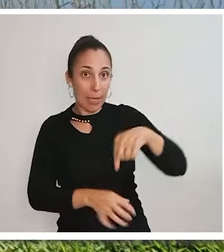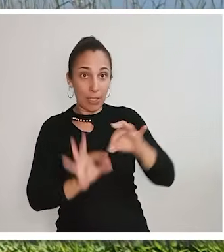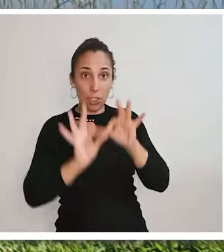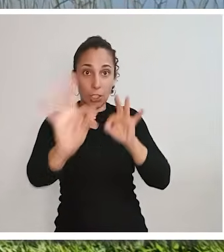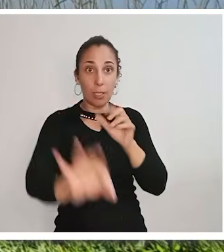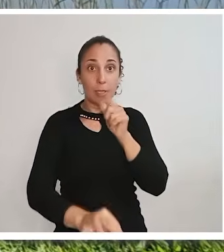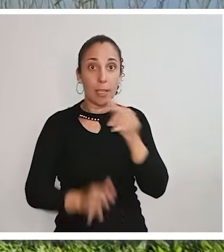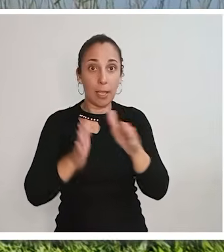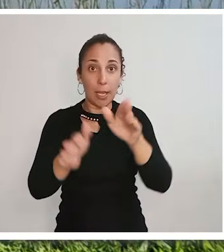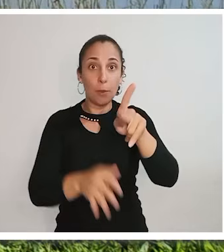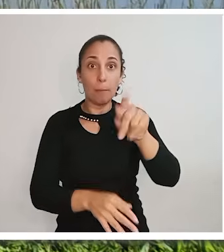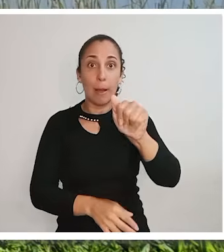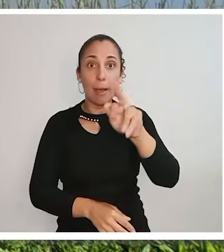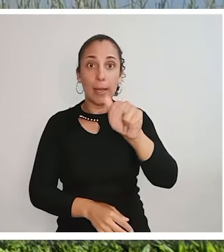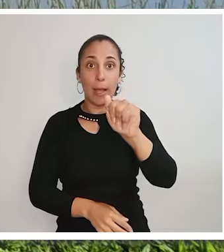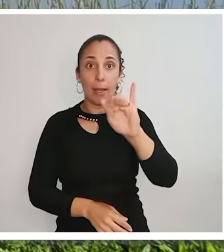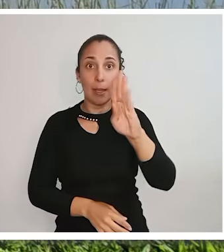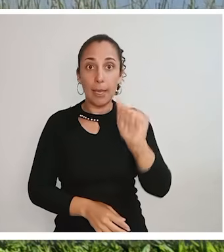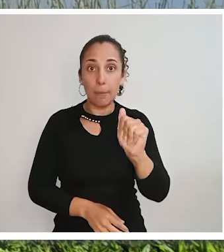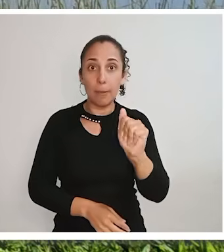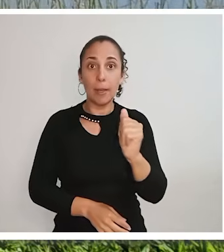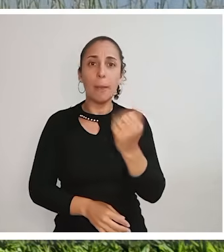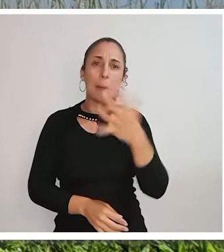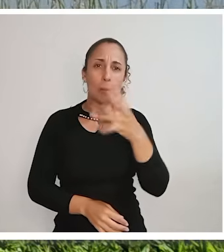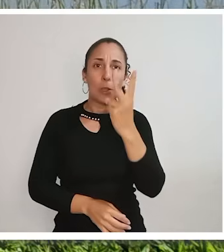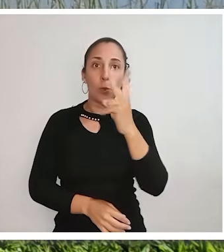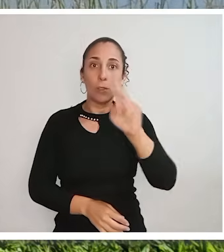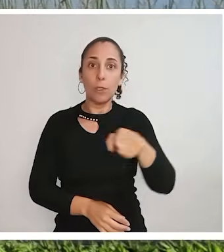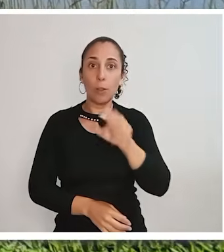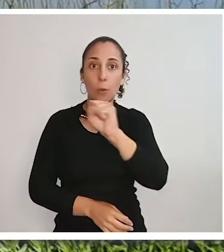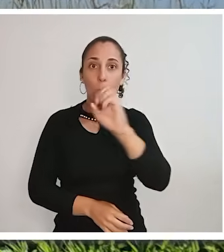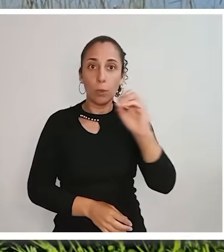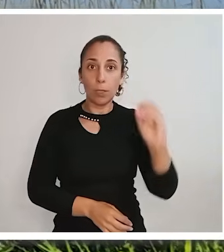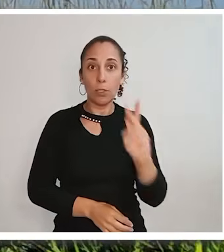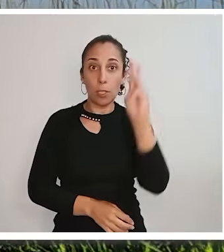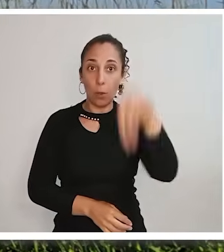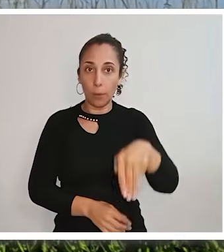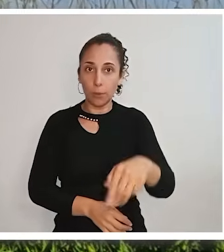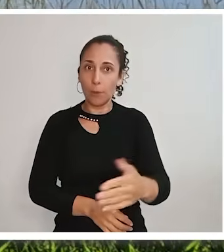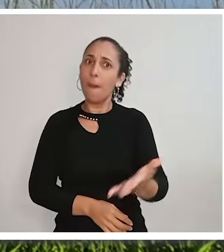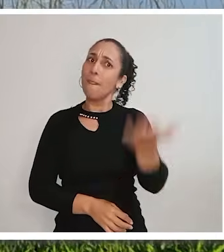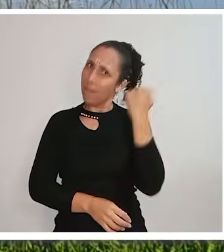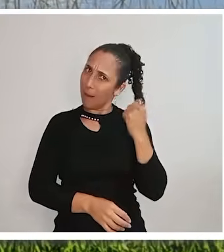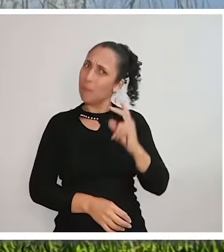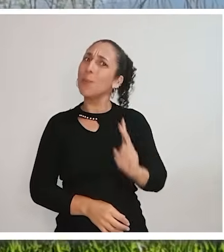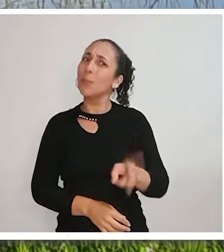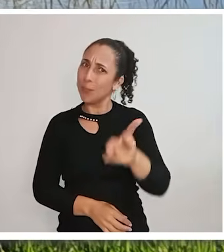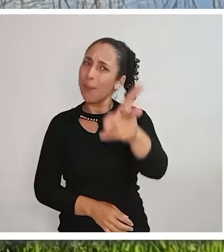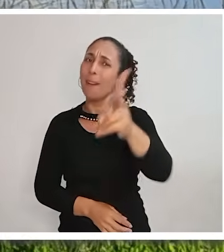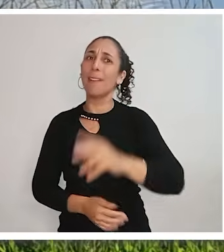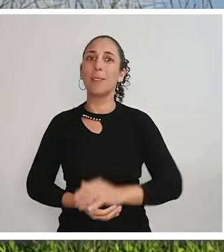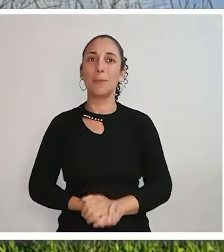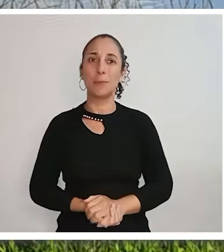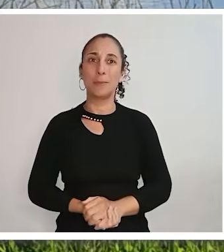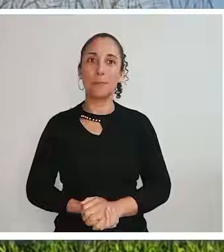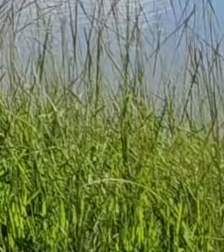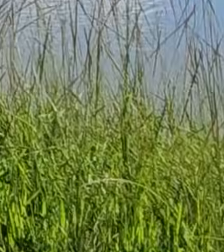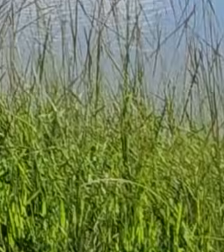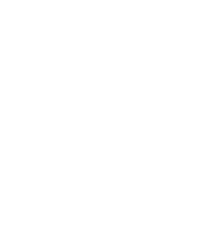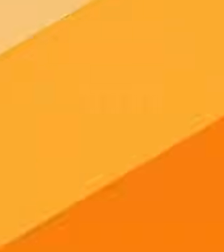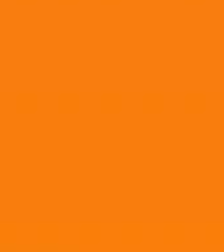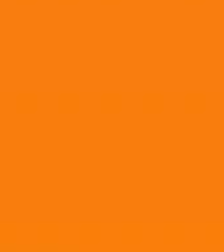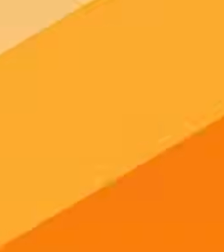Paraíba dá mais ou menos 2,8 km. Agora, vamos seguir, que nós temos muita água que vem pela frente. Vamos